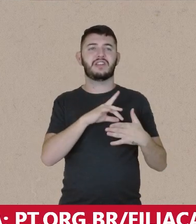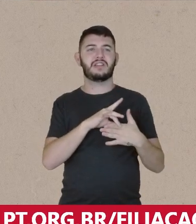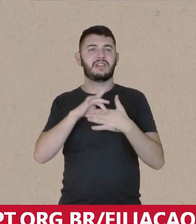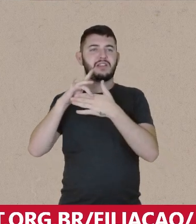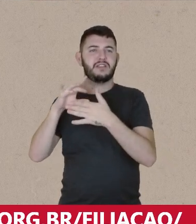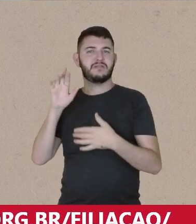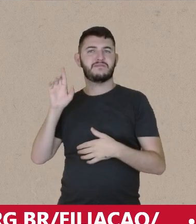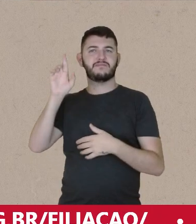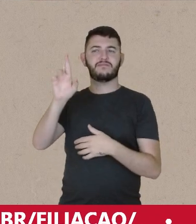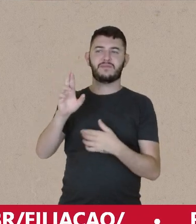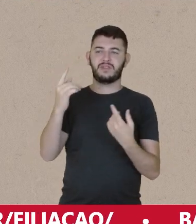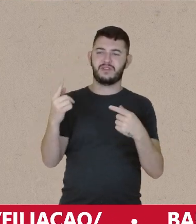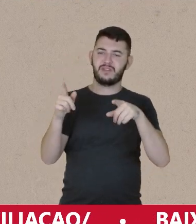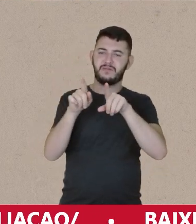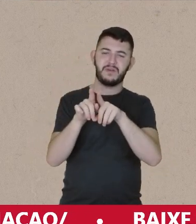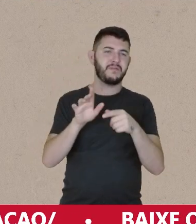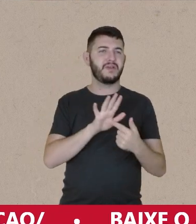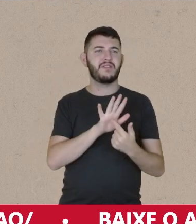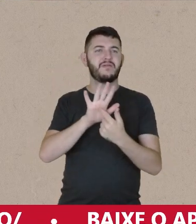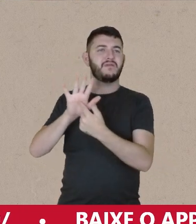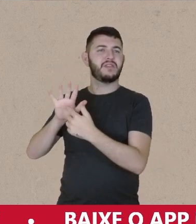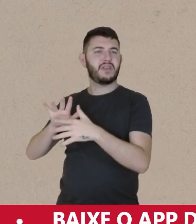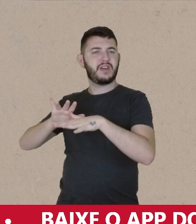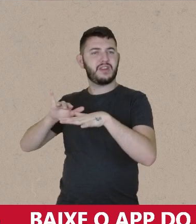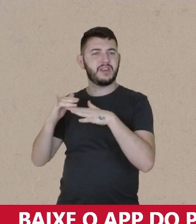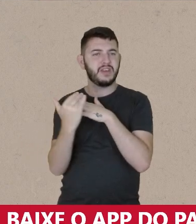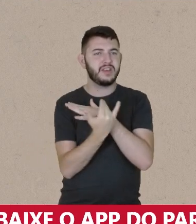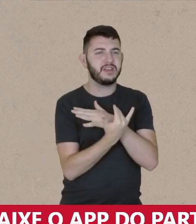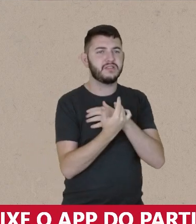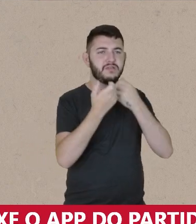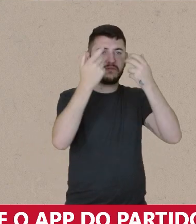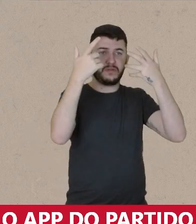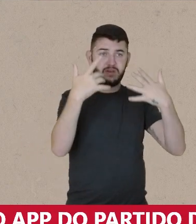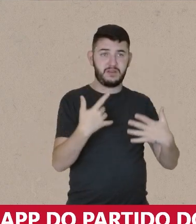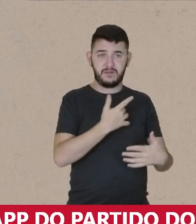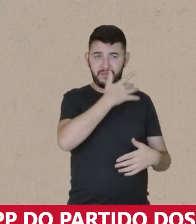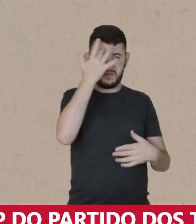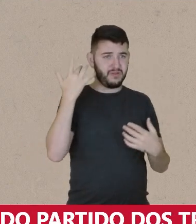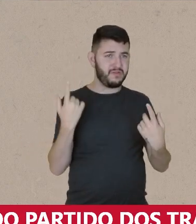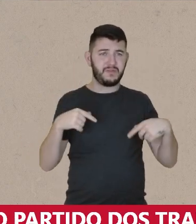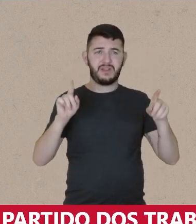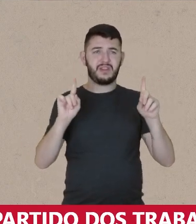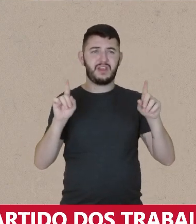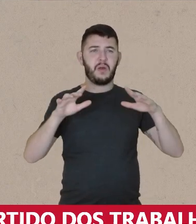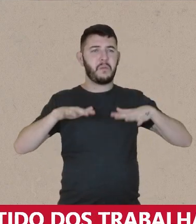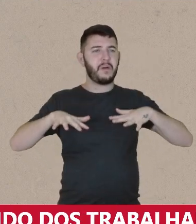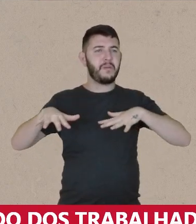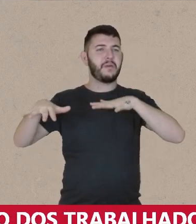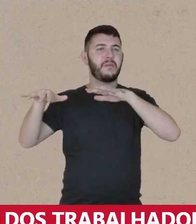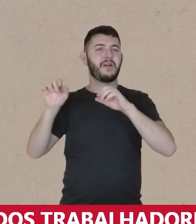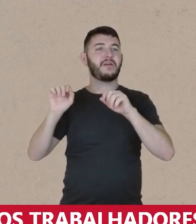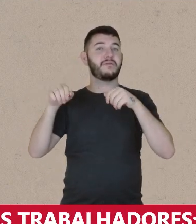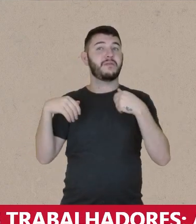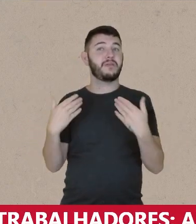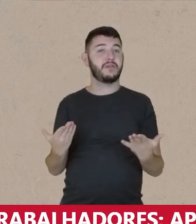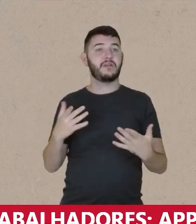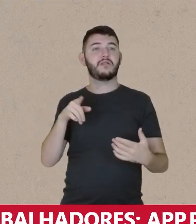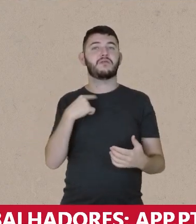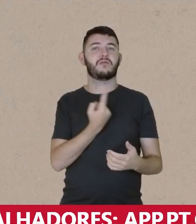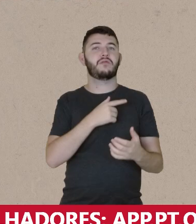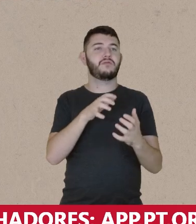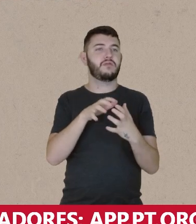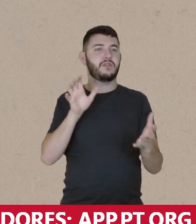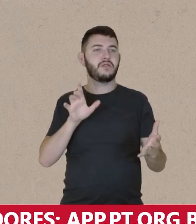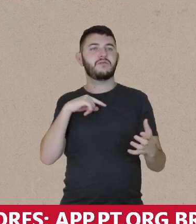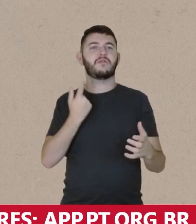mesmo se manifestaram nas redes sociais e dizendo para as pessoas não irem para as ruas. Mas aqui no Recife a gente foi para a